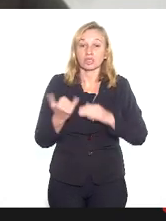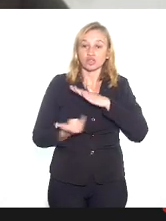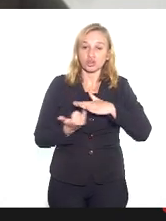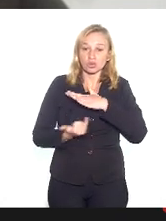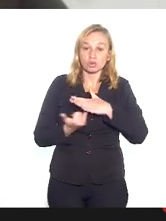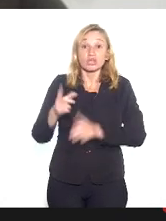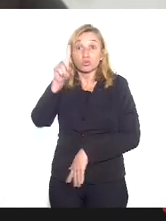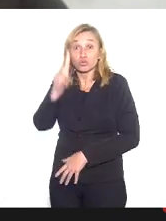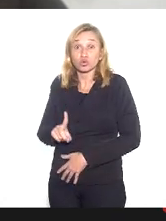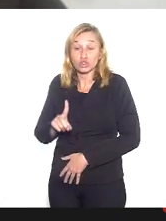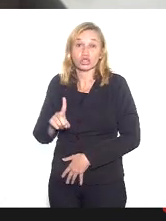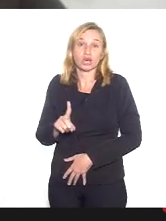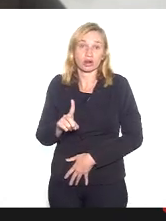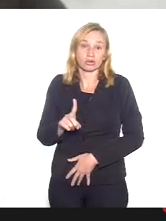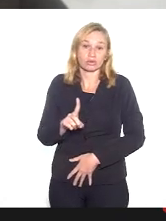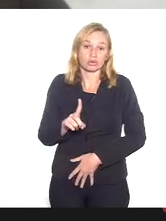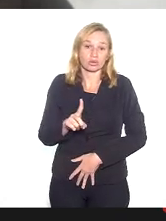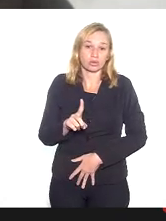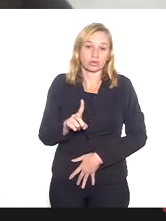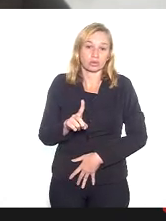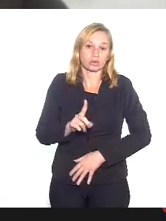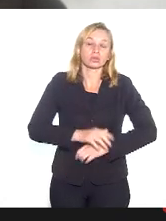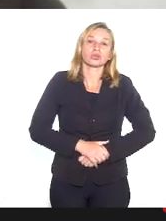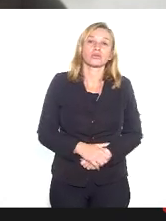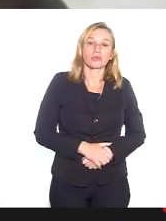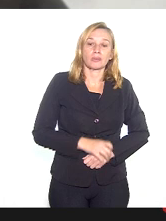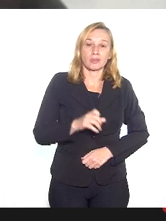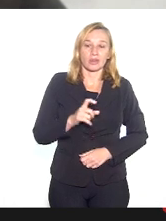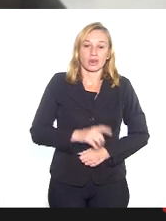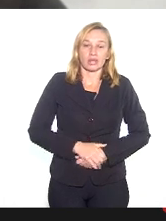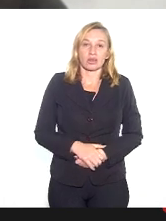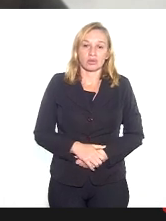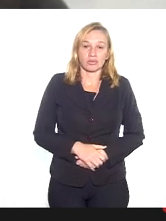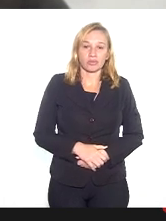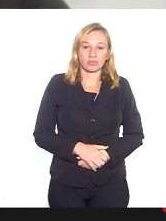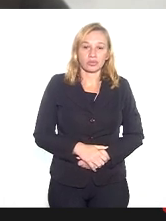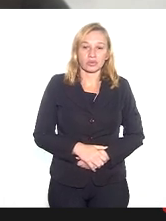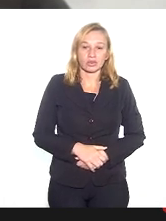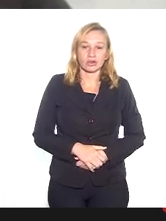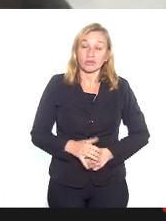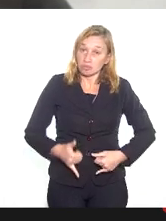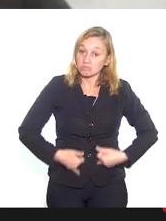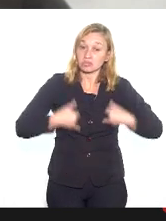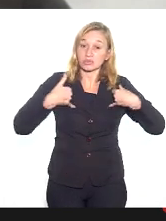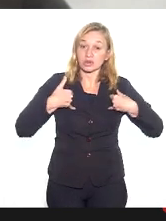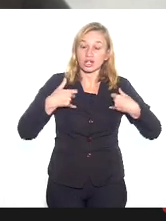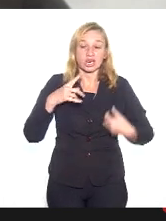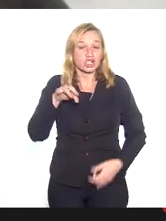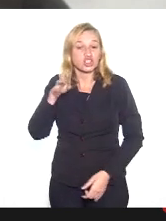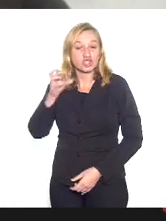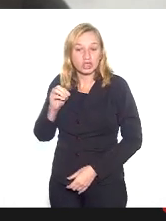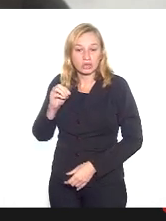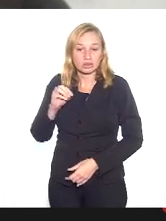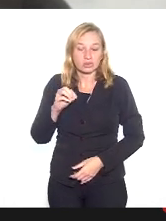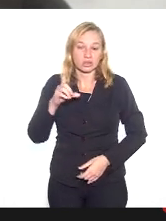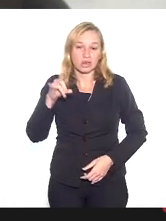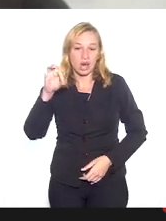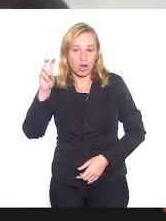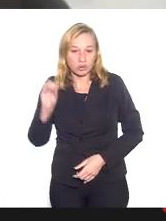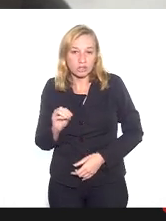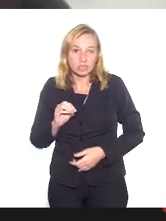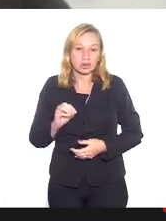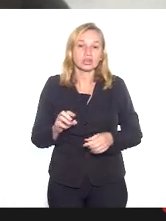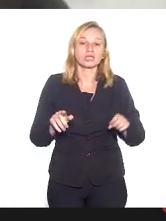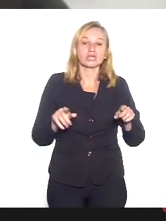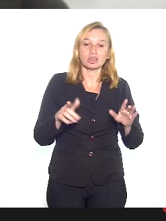de um direito que lhes é legítimo. Então, passar com muita honra aqui para o Cristiano Caldas para as suas saudações iniciais